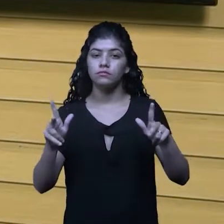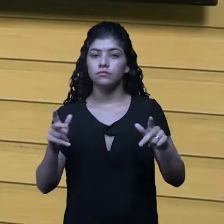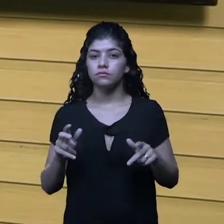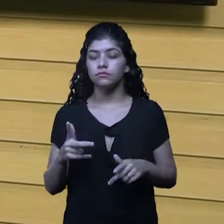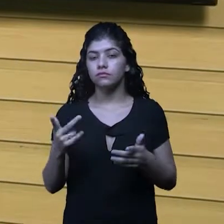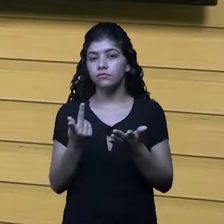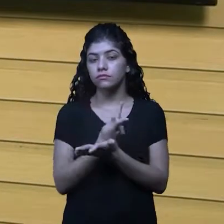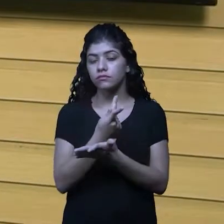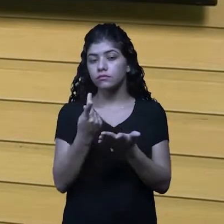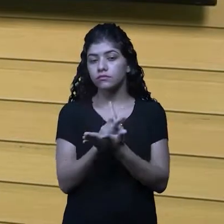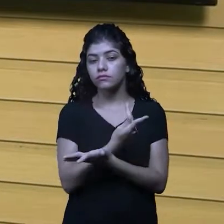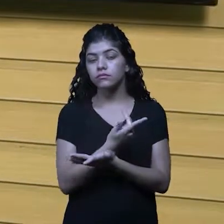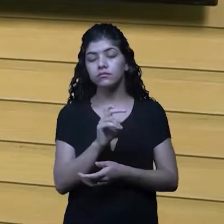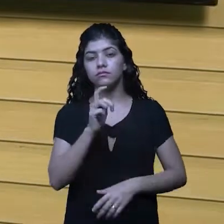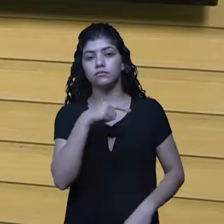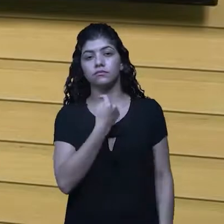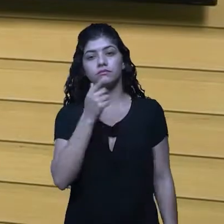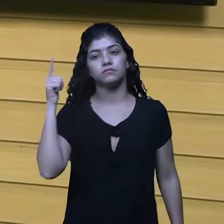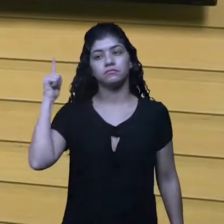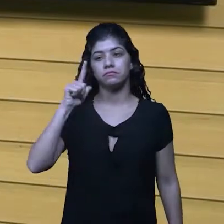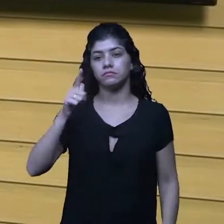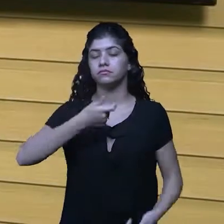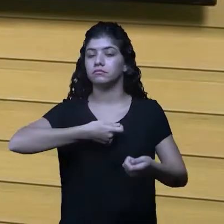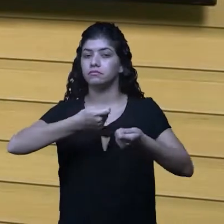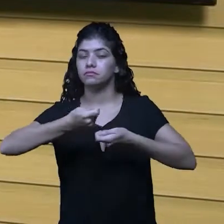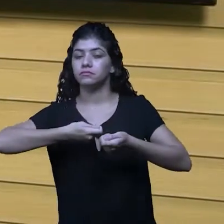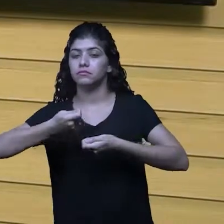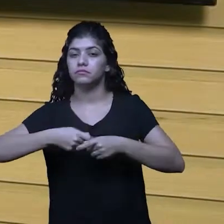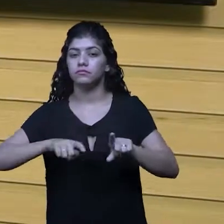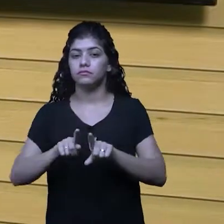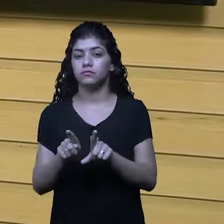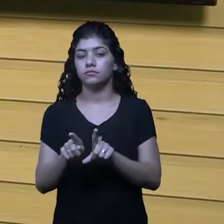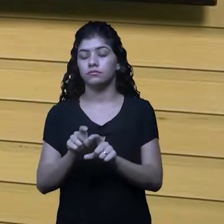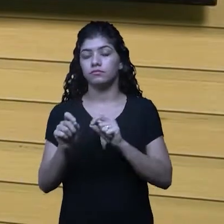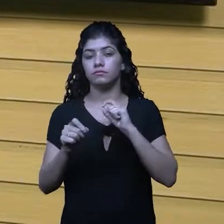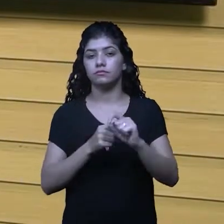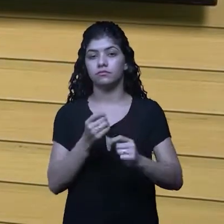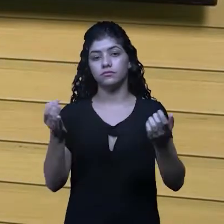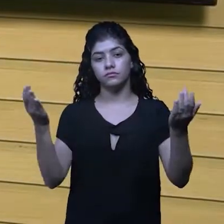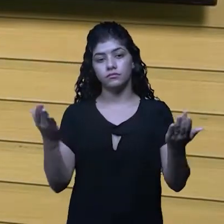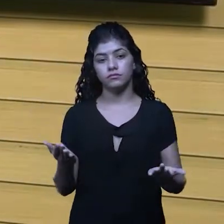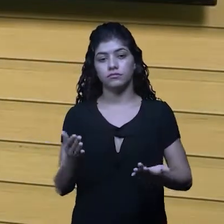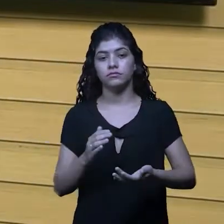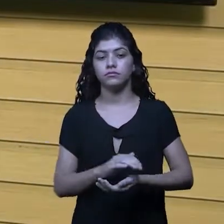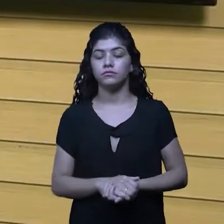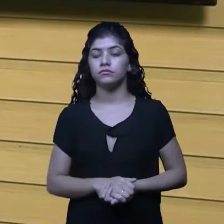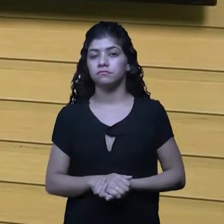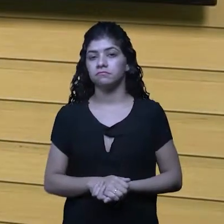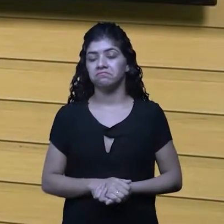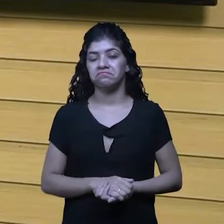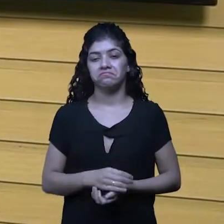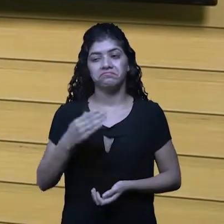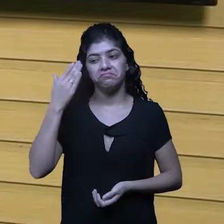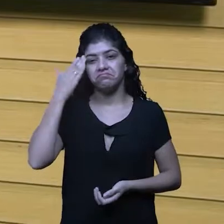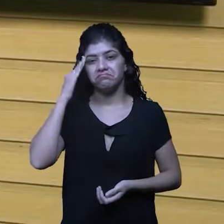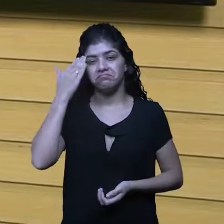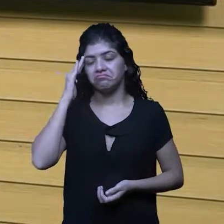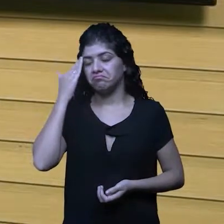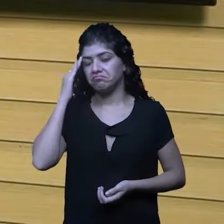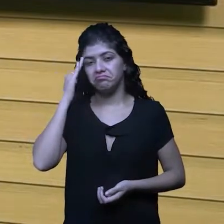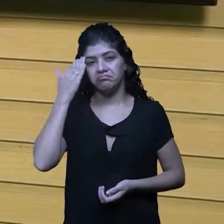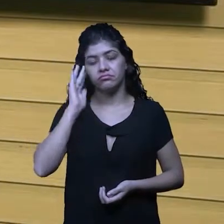aqueles que a gente não consegue controlar, esse a gente vai considerar que são os inconscientes, como diz